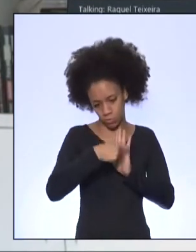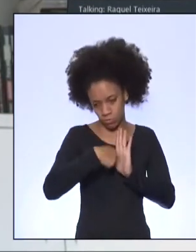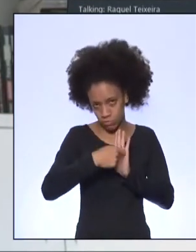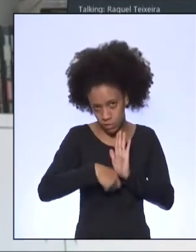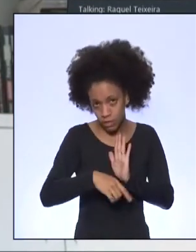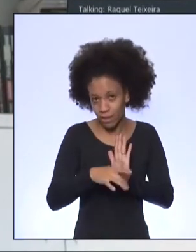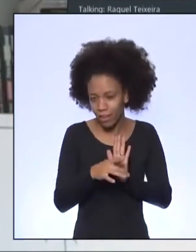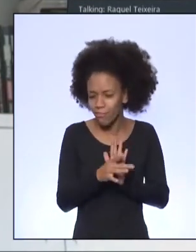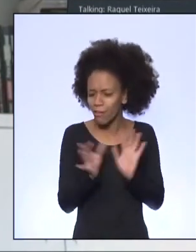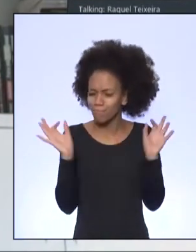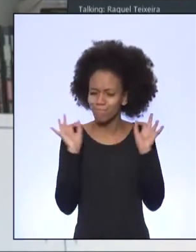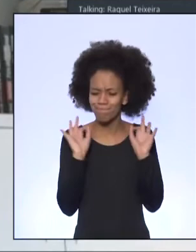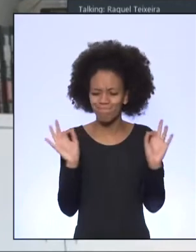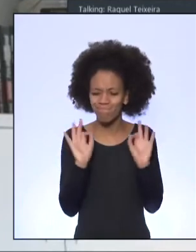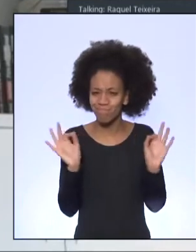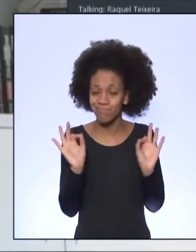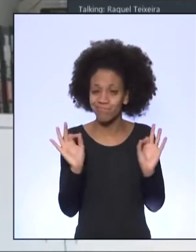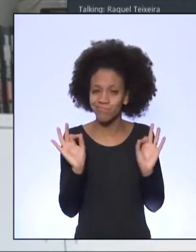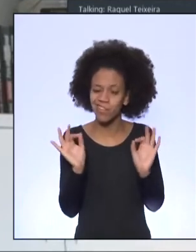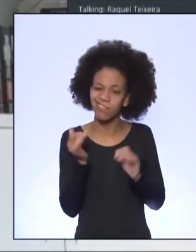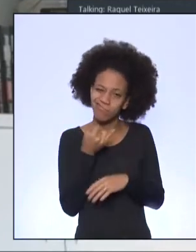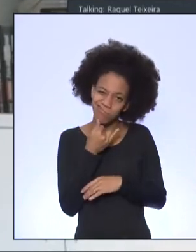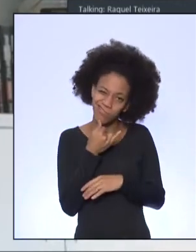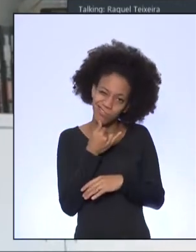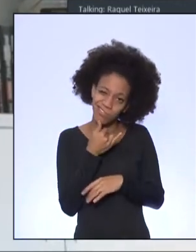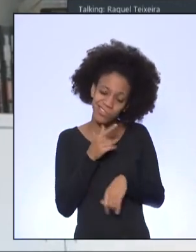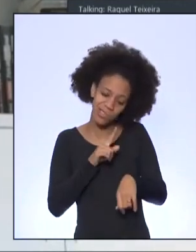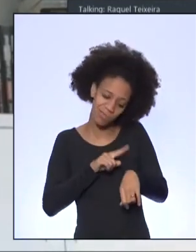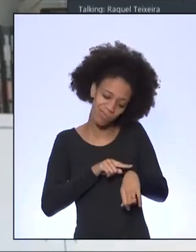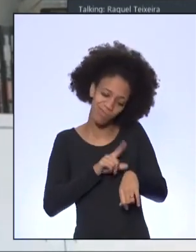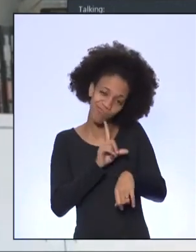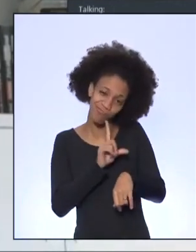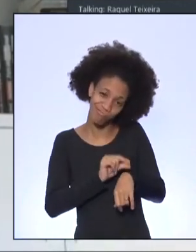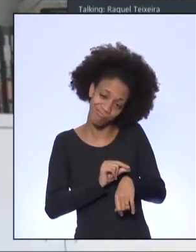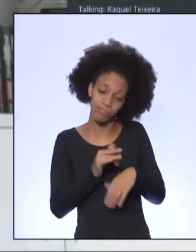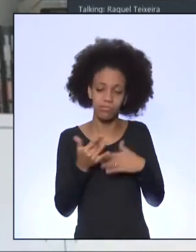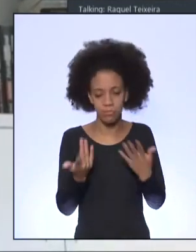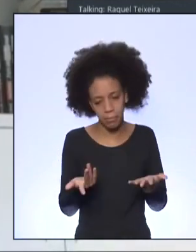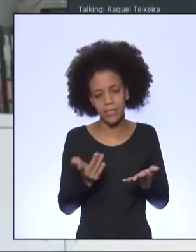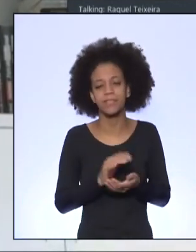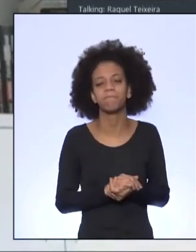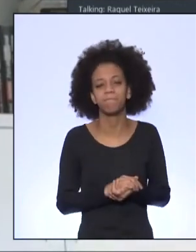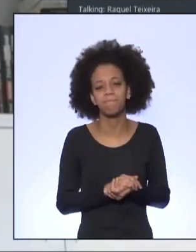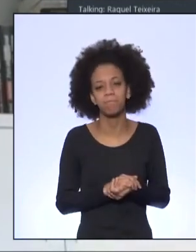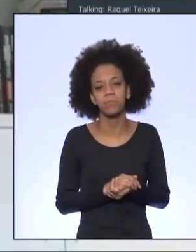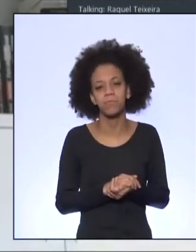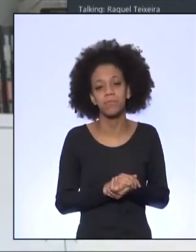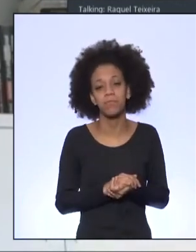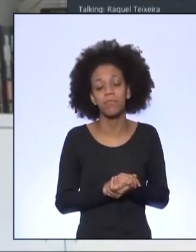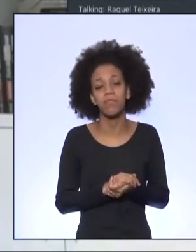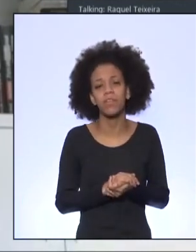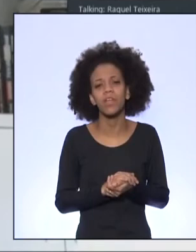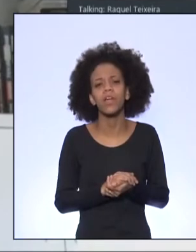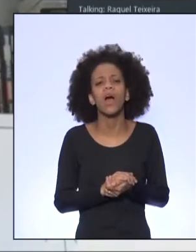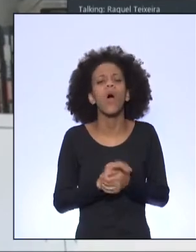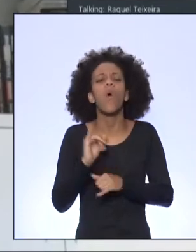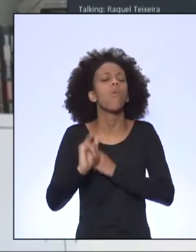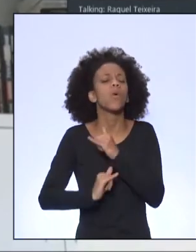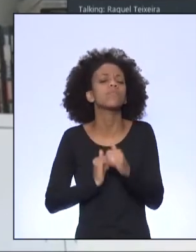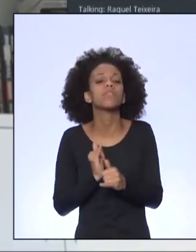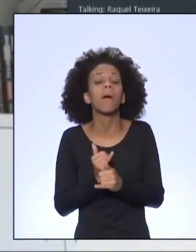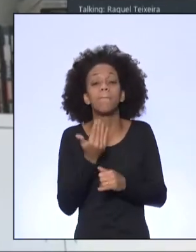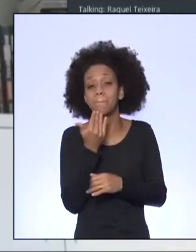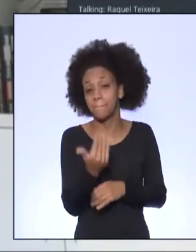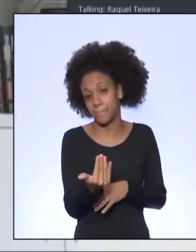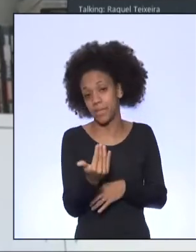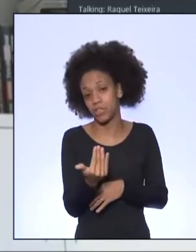coisa espetacular. Pena que a gente não tenha tempo de ir dentro, né? Qual site? Estão